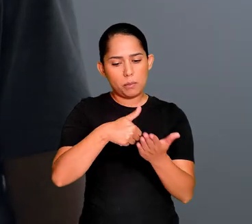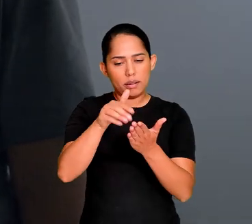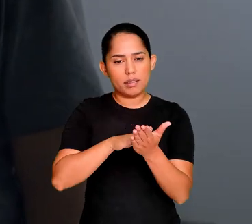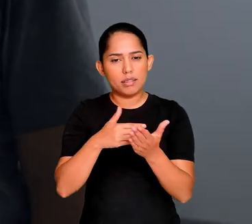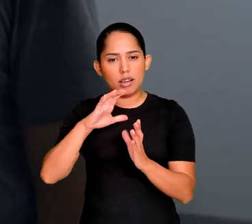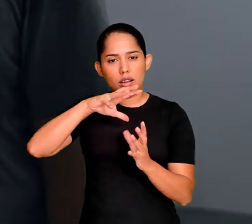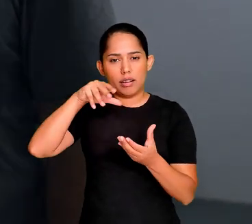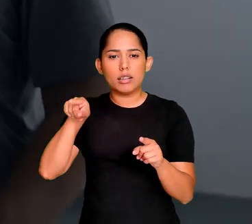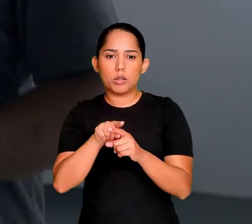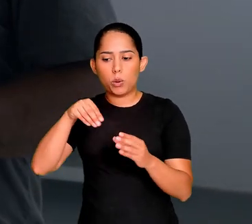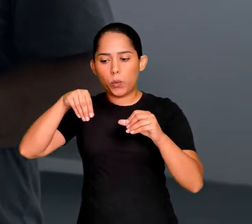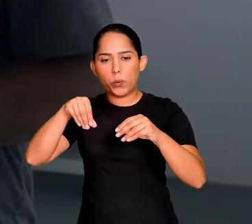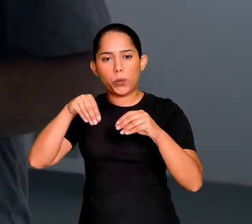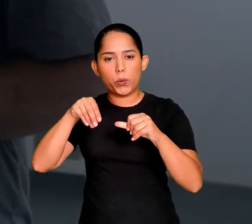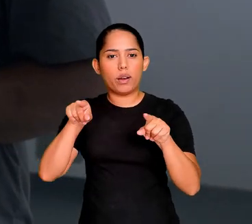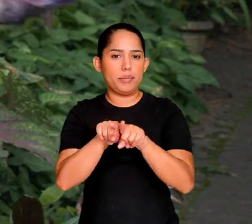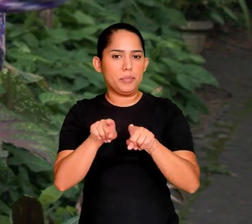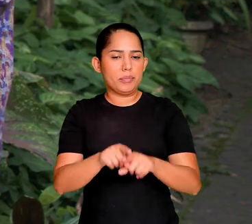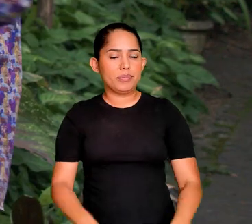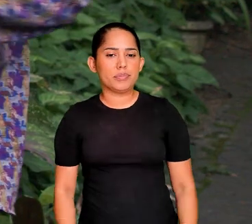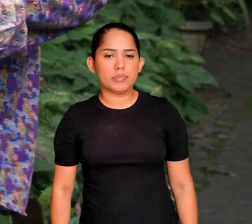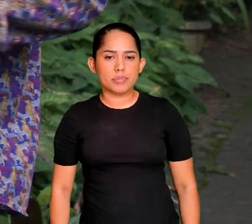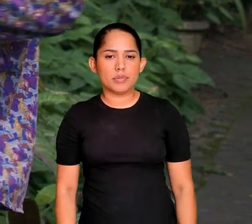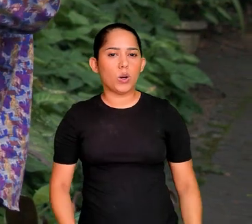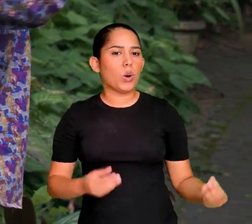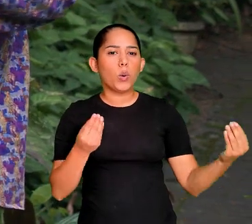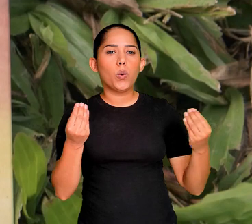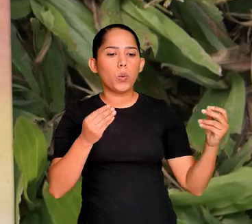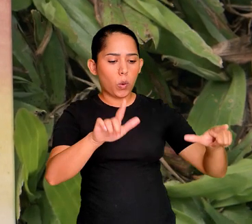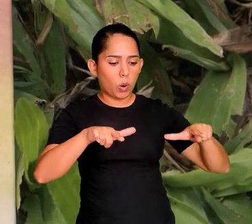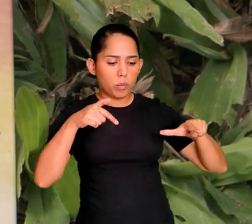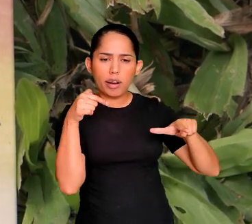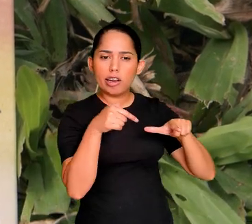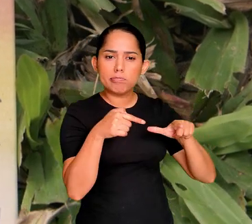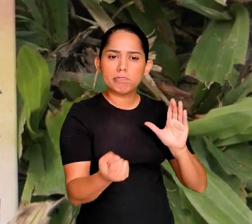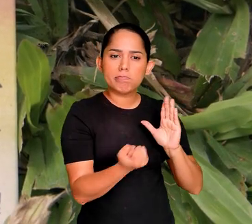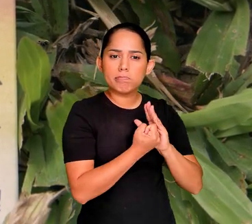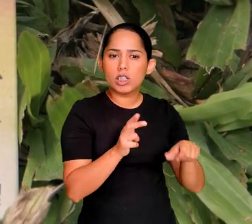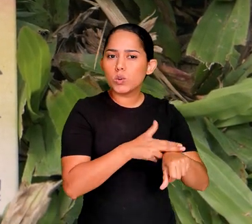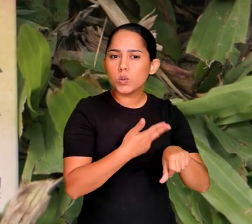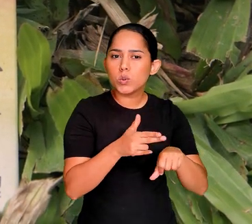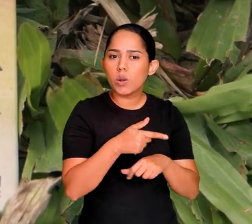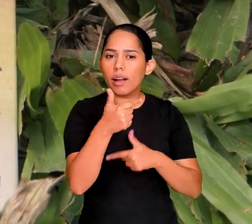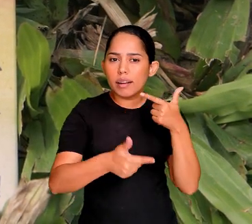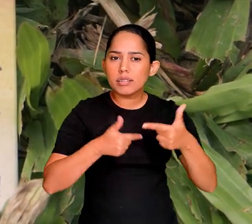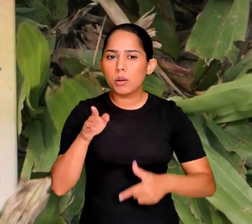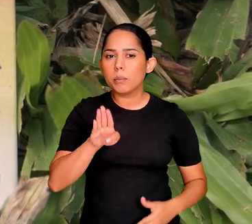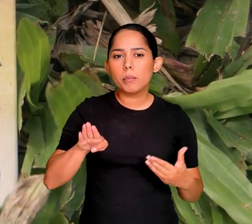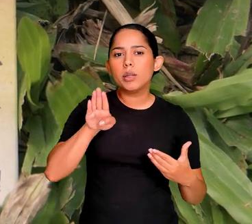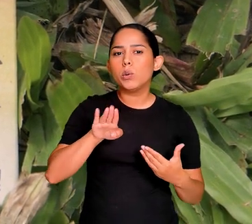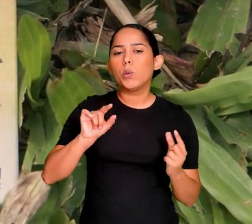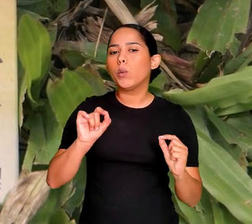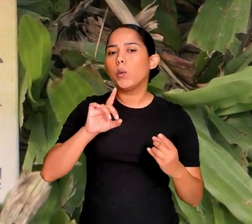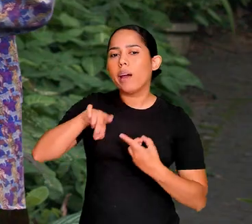de cacau e pó de cacau também. Como é o processo de certificação, de produção do seu chocolate, desse trabalho todo